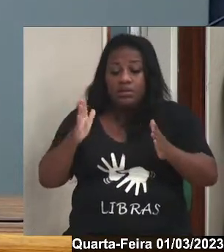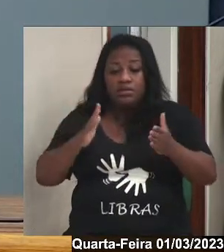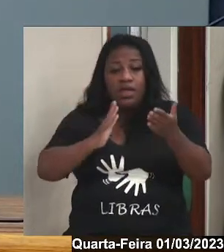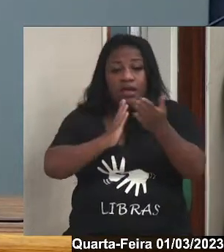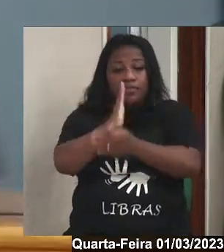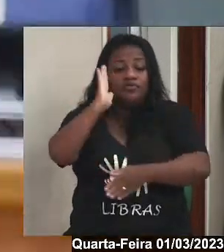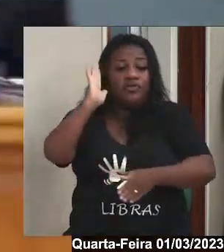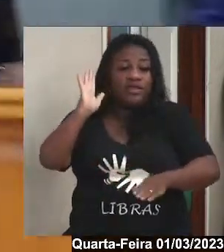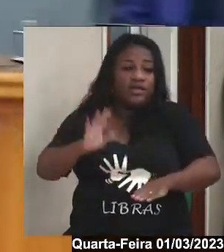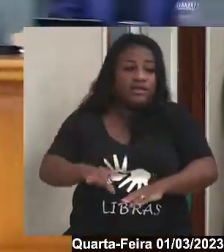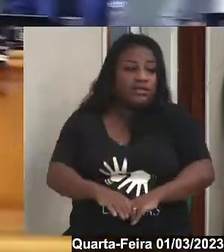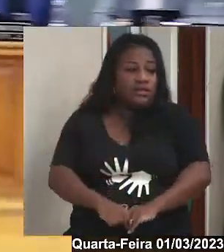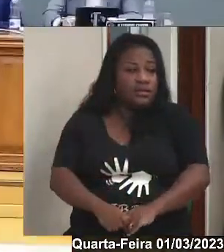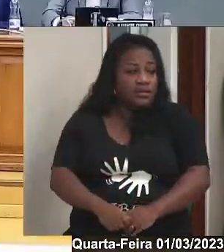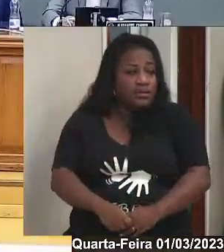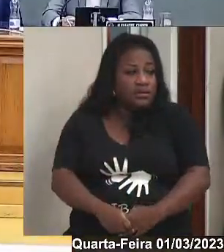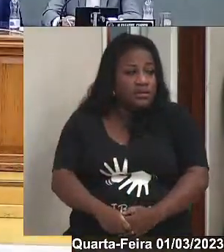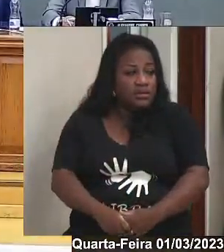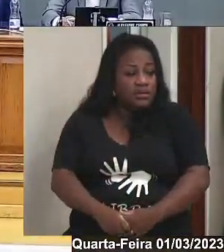congratulação está aprovada.